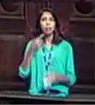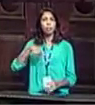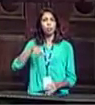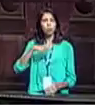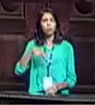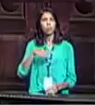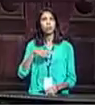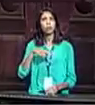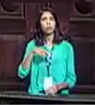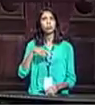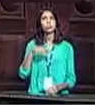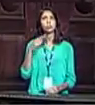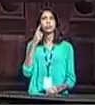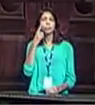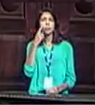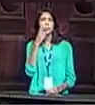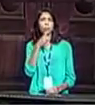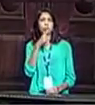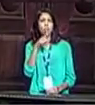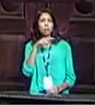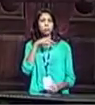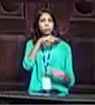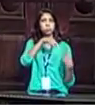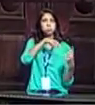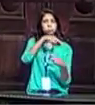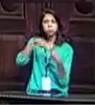relação seja uma relação